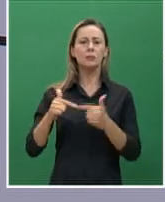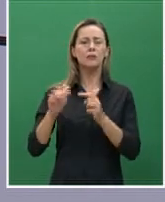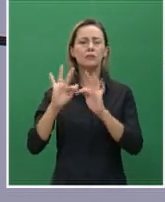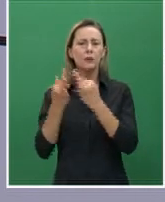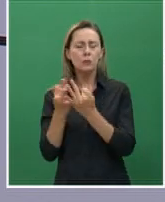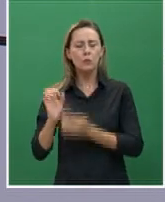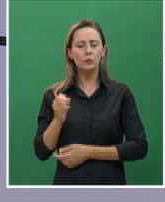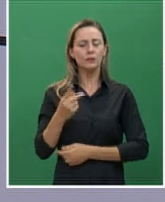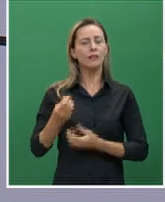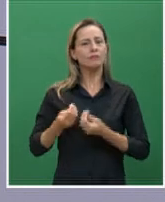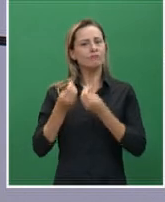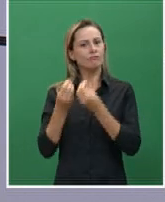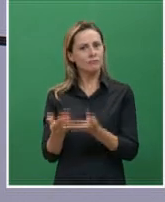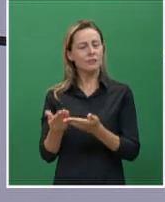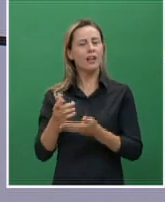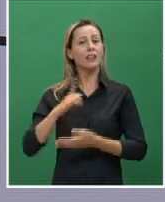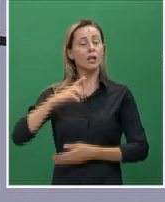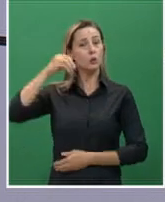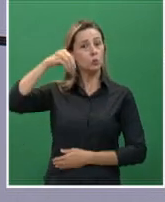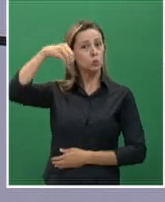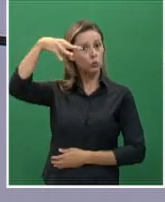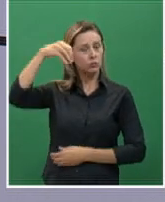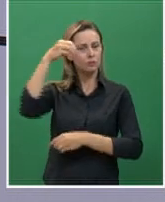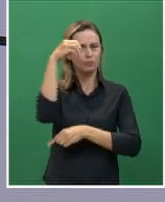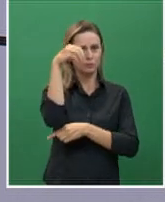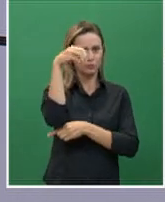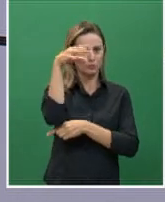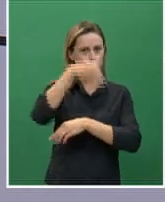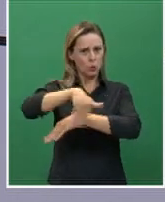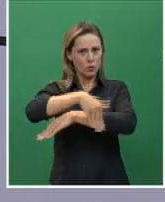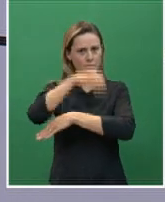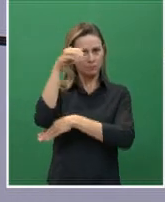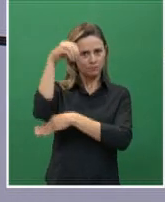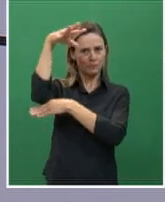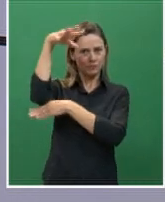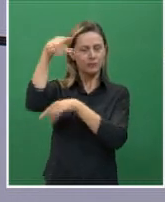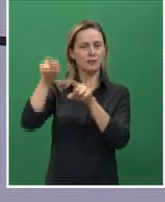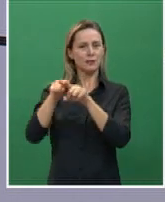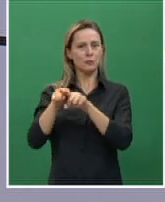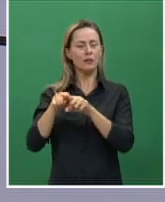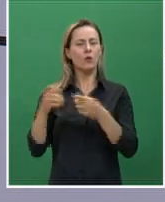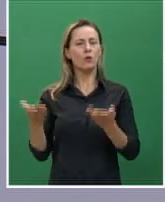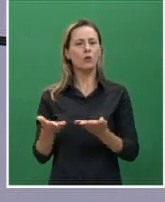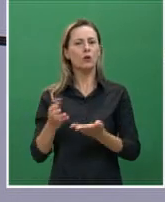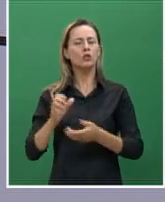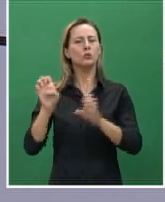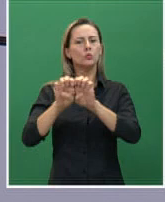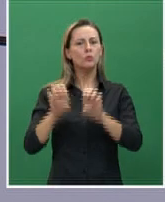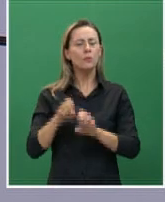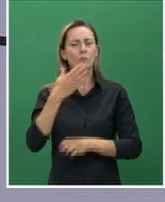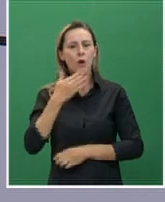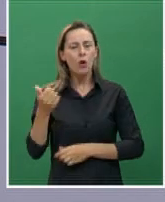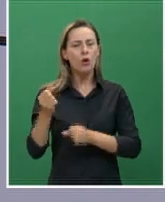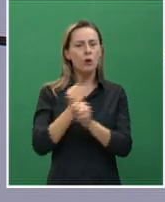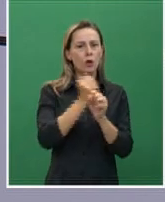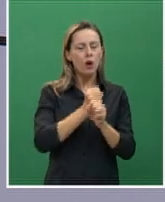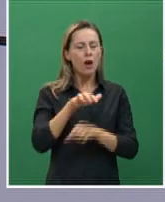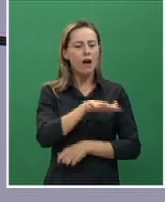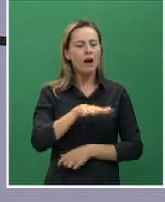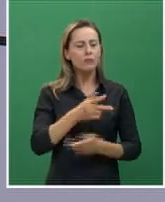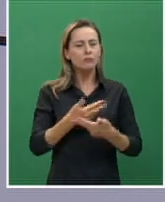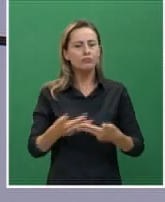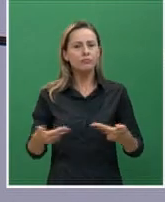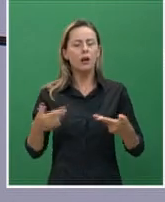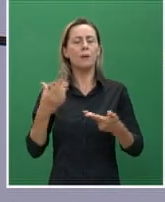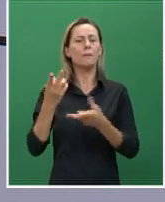oportunidade a elas nós não minamos ruas nós estamos melhorando a questão dando escritura para a população e obras de infraestrutura em várias